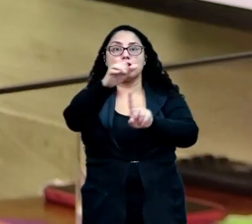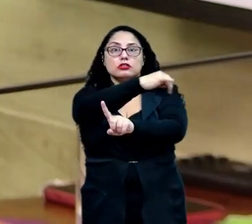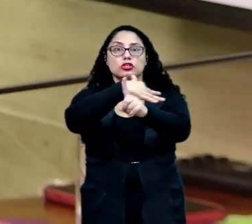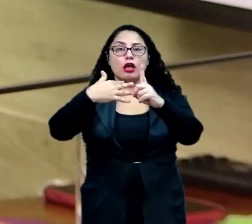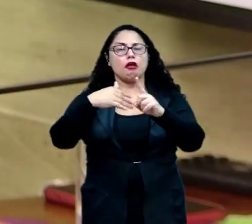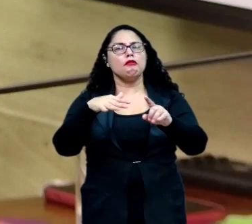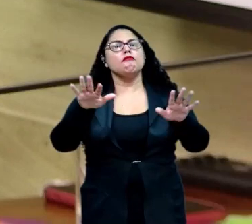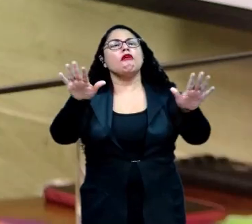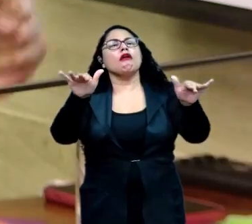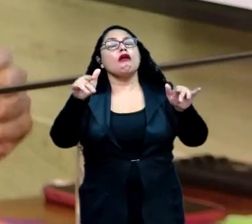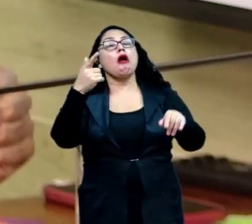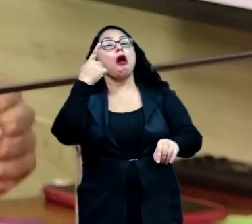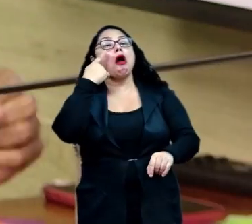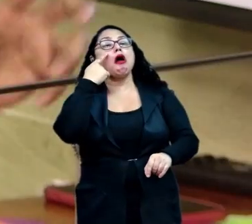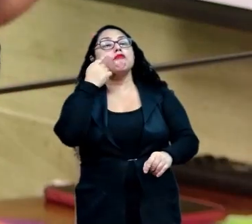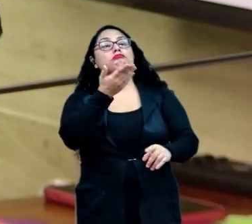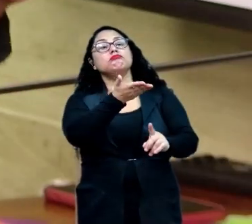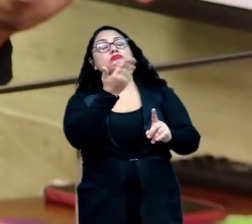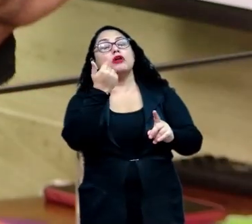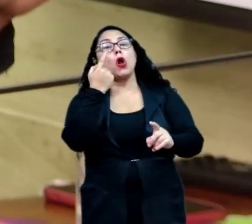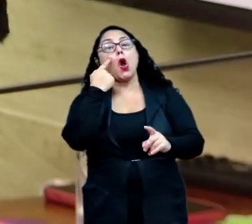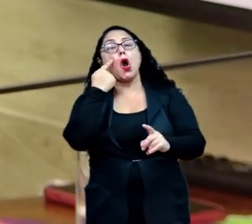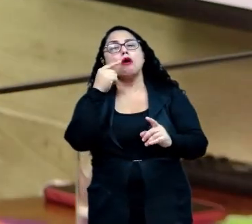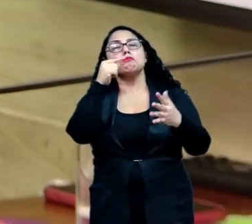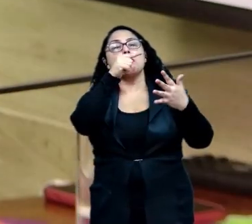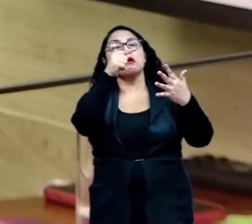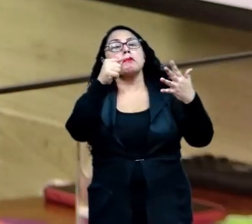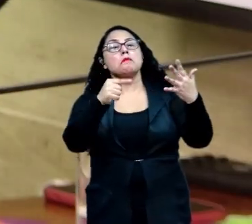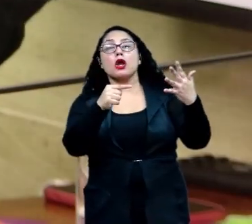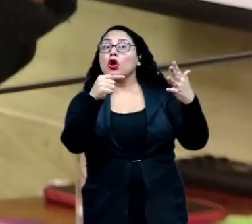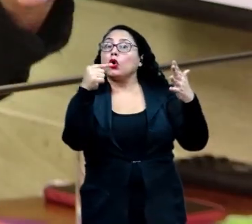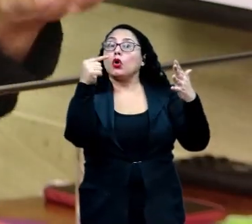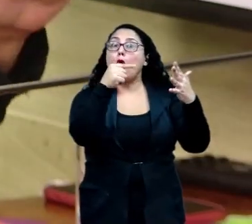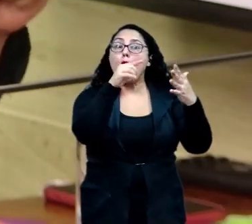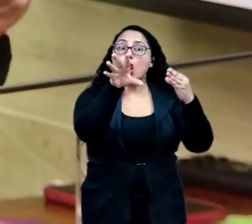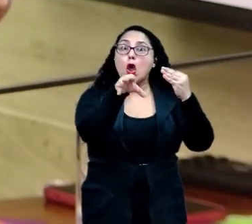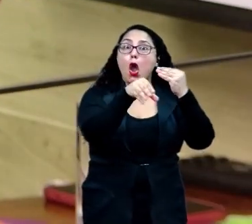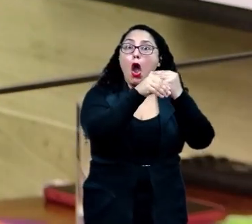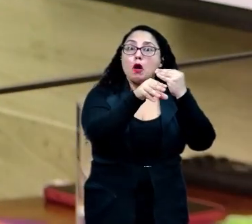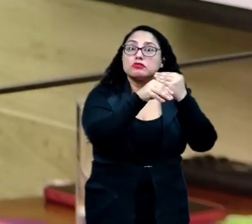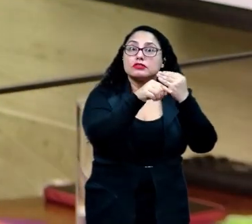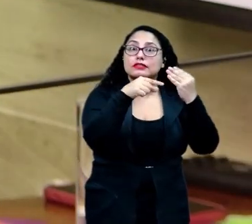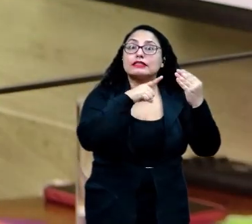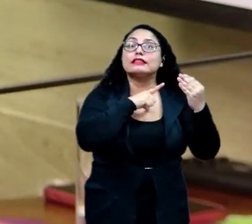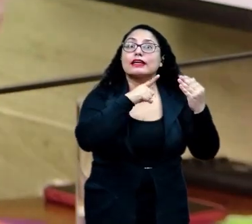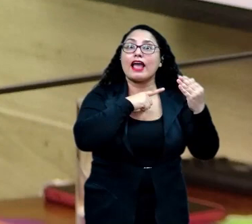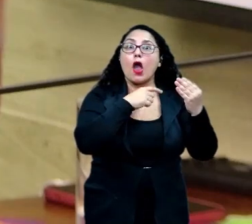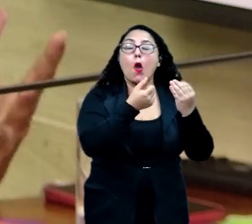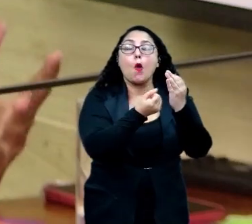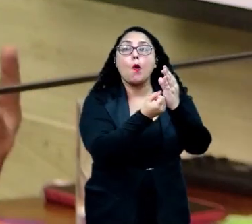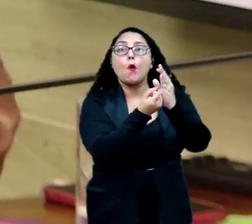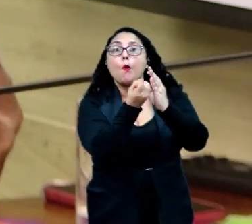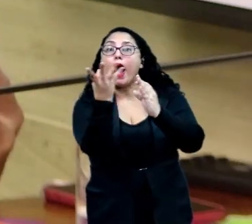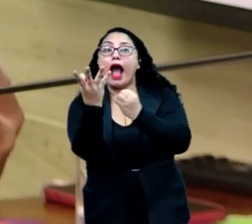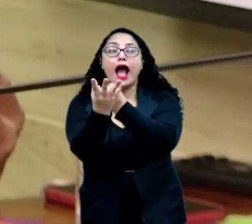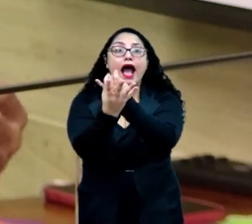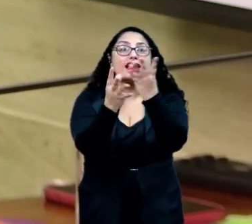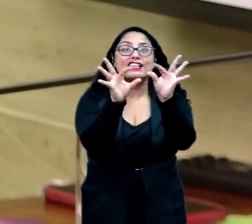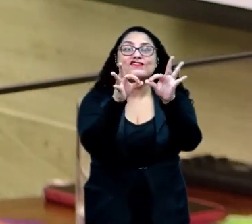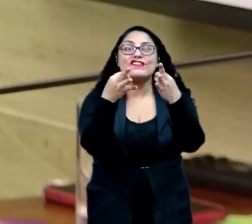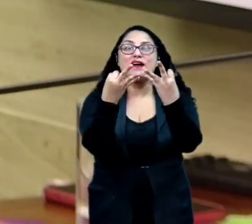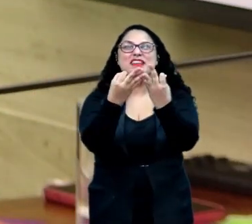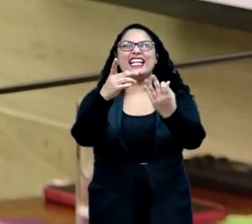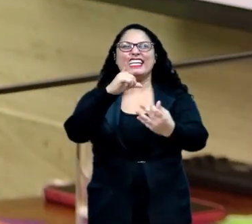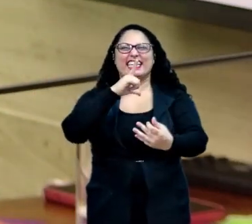olha, vem cá, vamos olhar aqui para isso aqui, olha os componentes que tem, olha quantas famílias